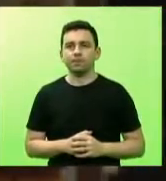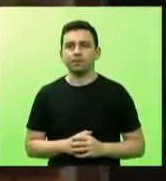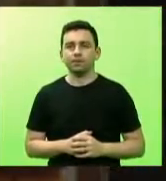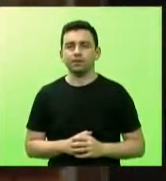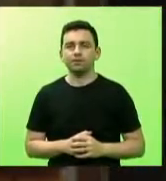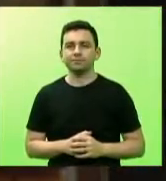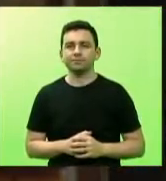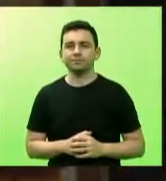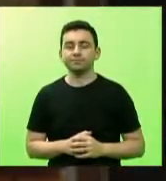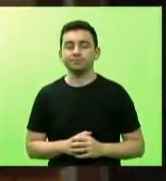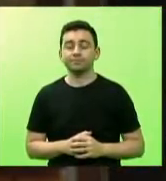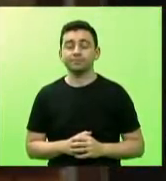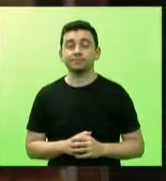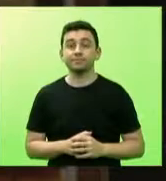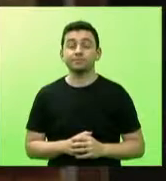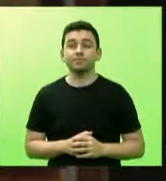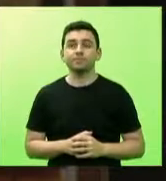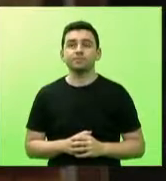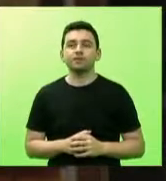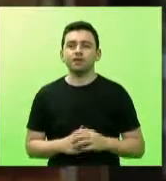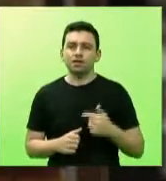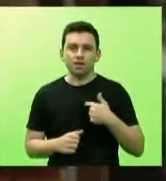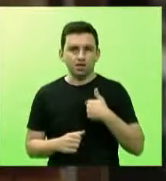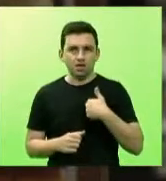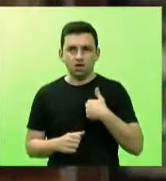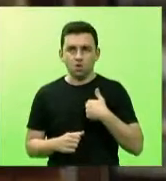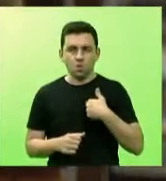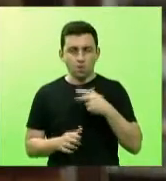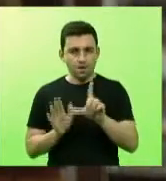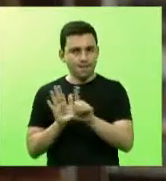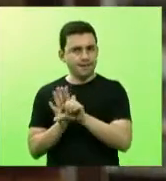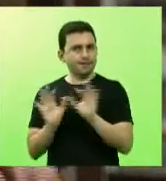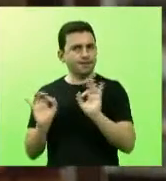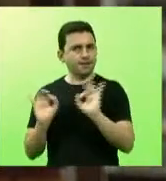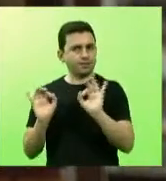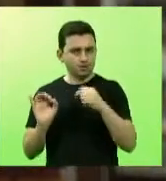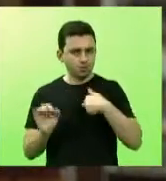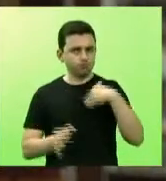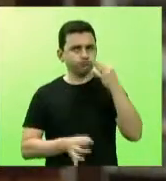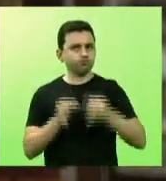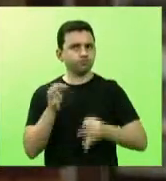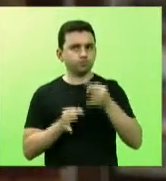E por que que eu não vejo, como eu disse, não vou pela lei, vou pela justiça?